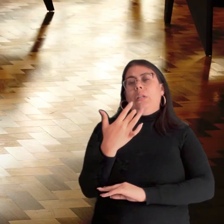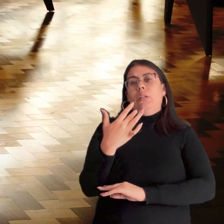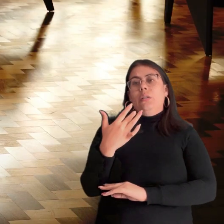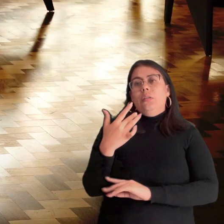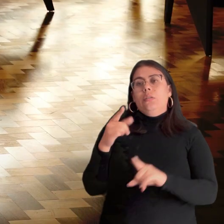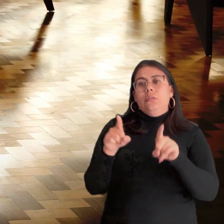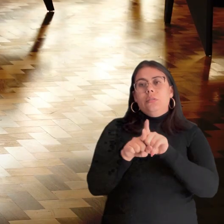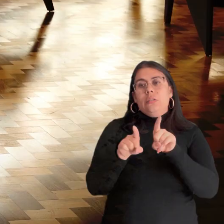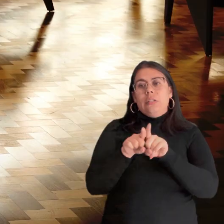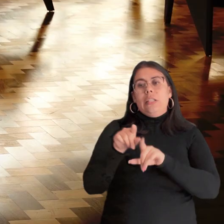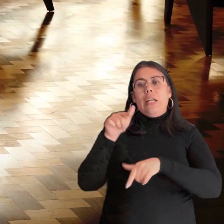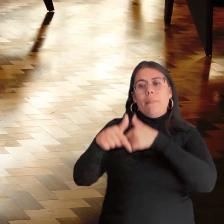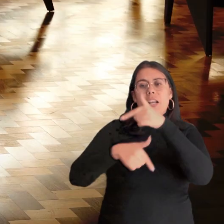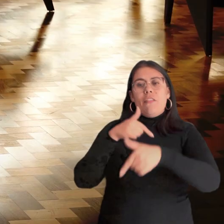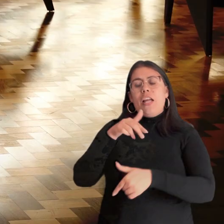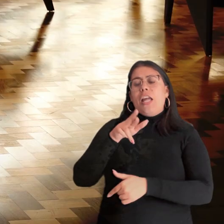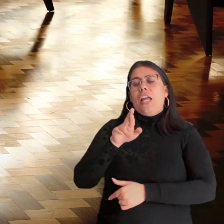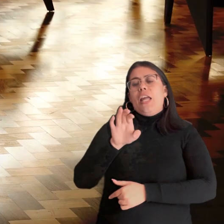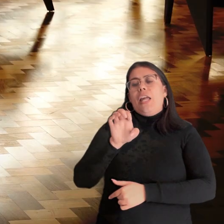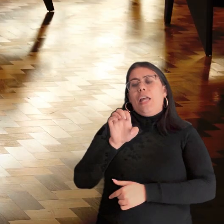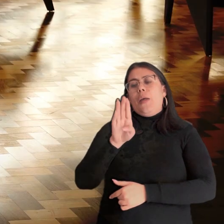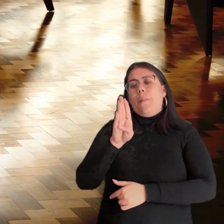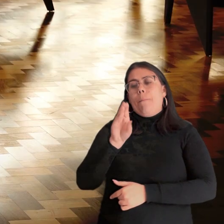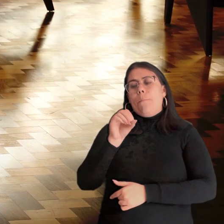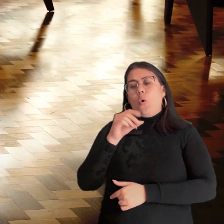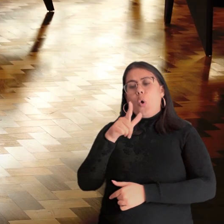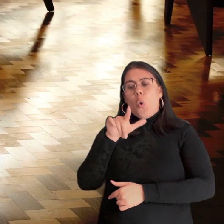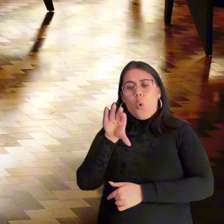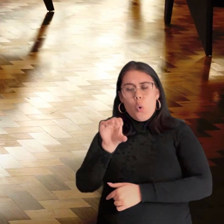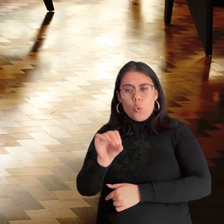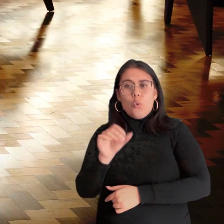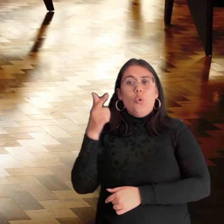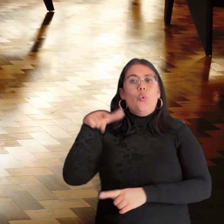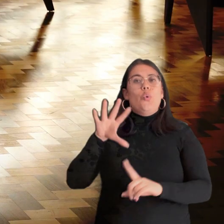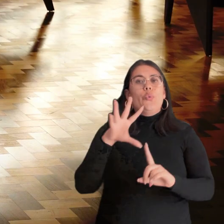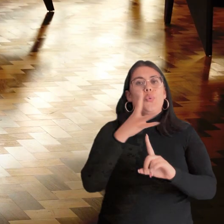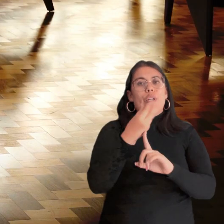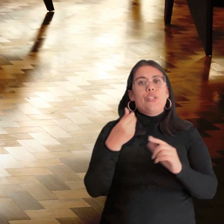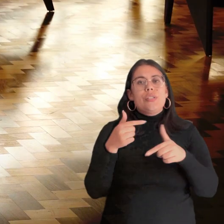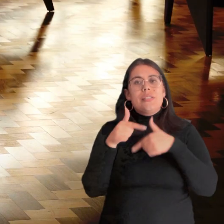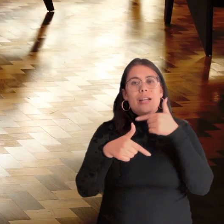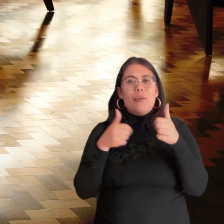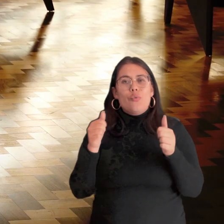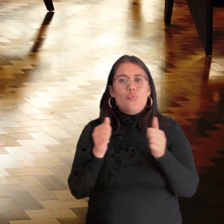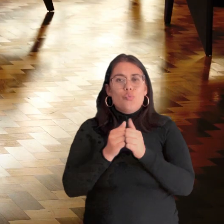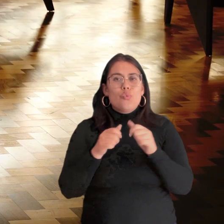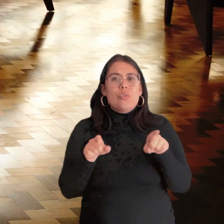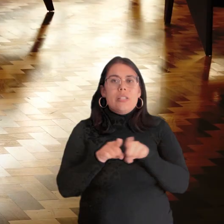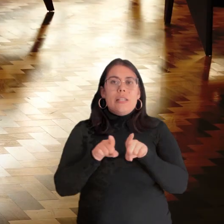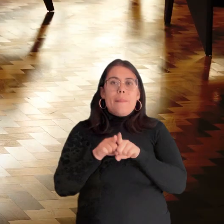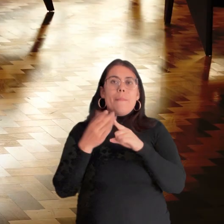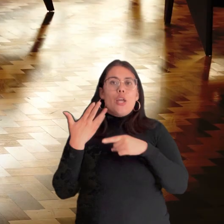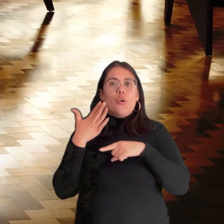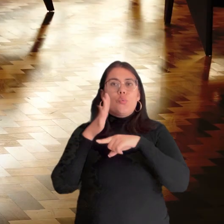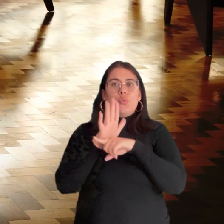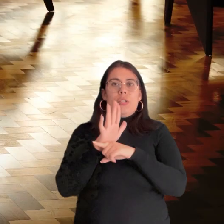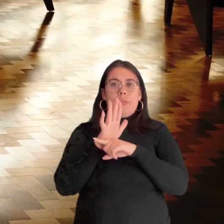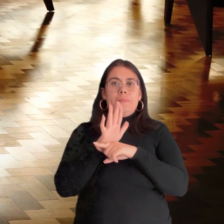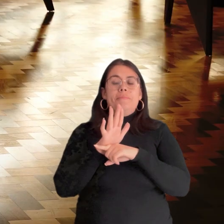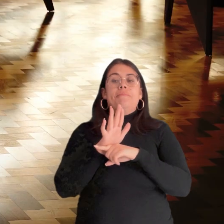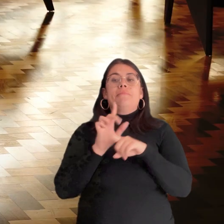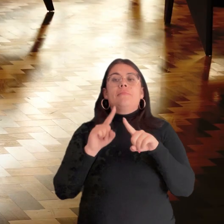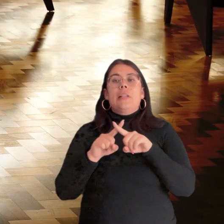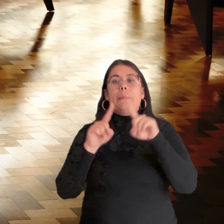Tem um outro artista trabalhando junto, contribuindo, mas no caso dos outros lugares, ele também chamou